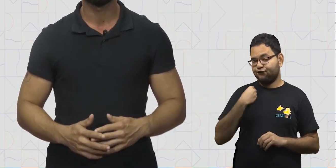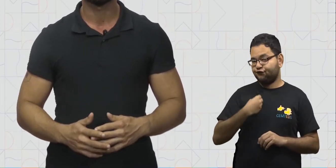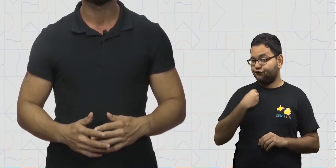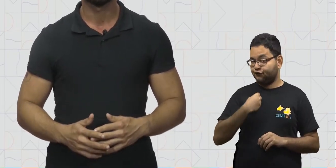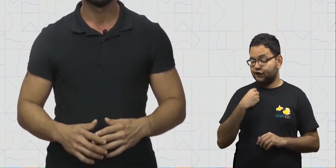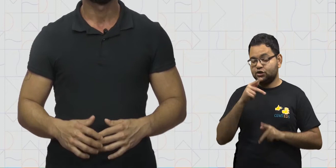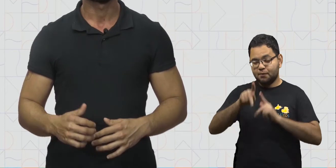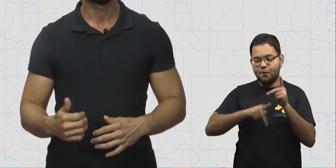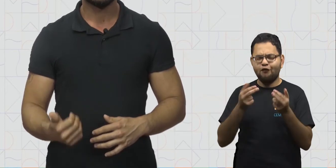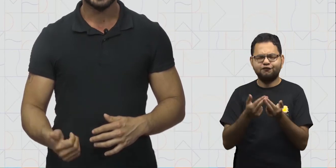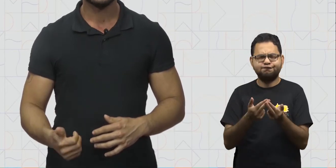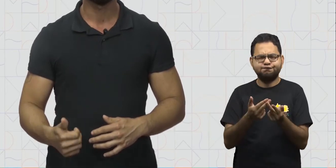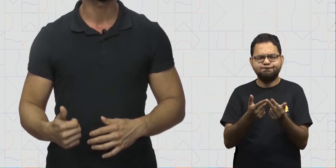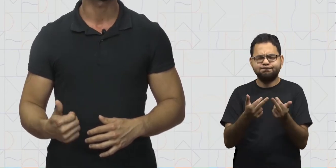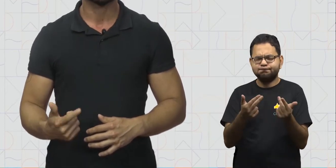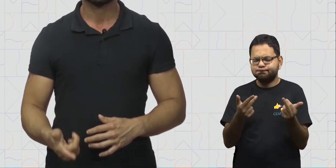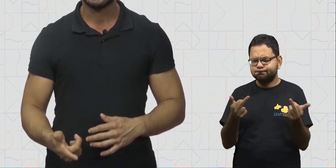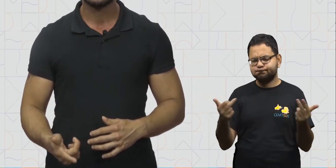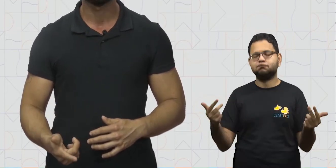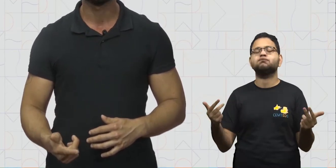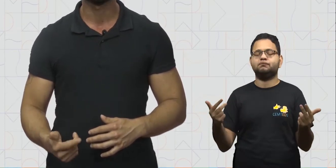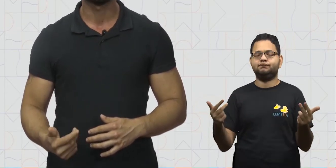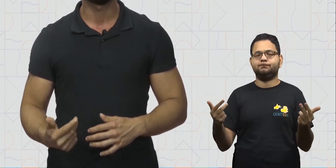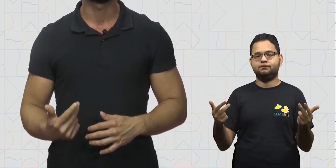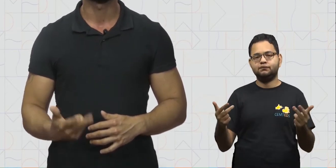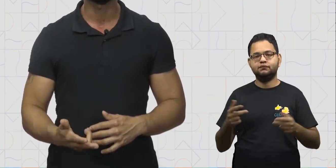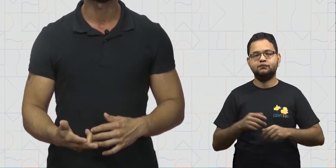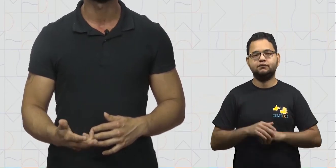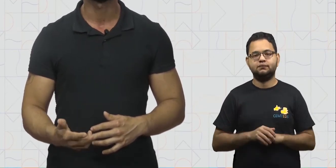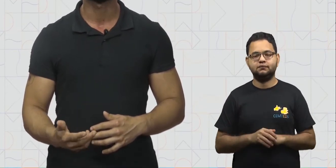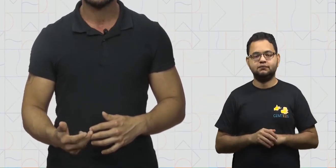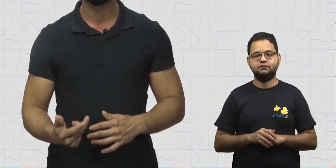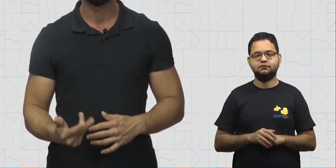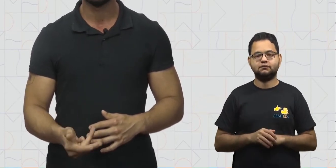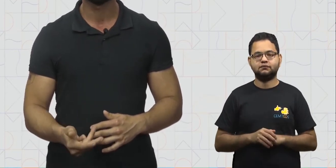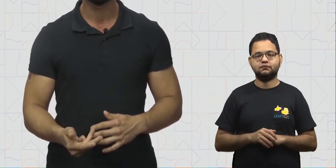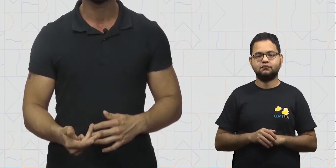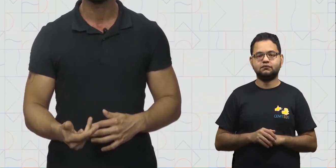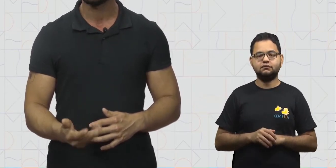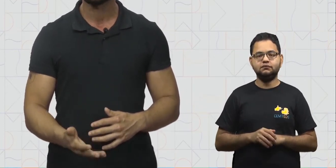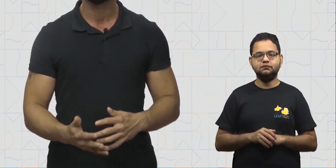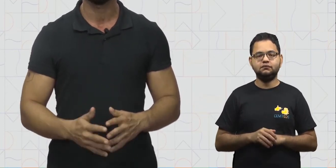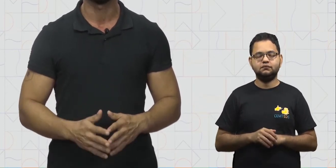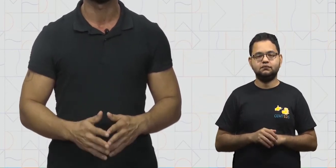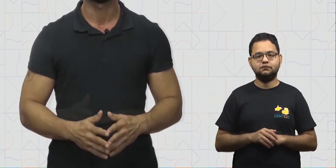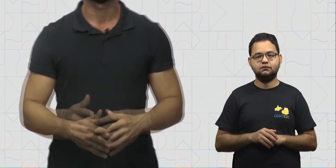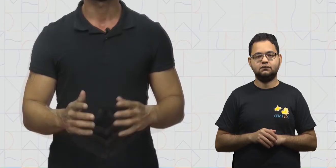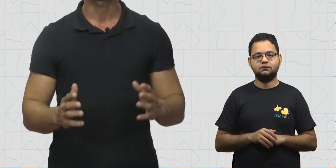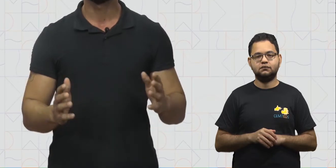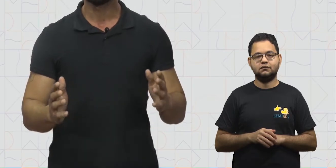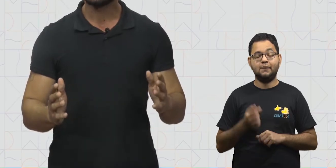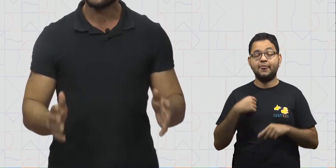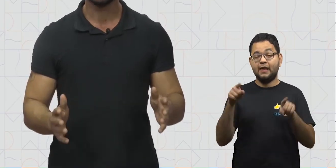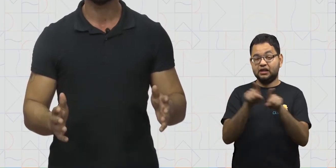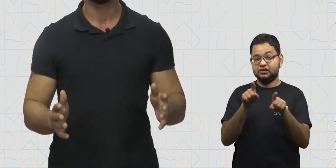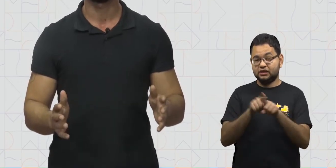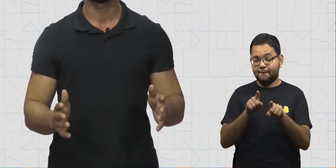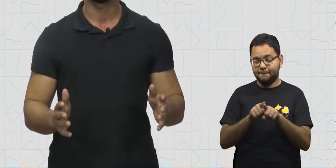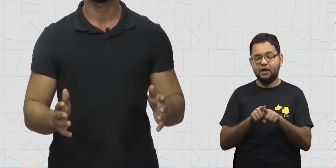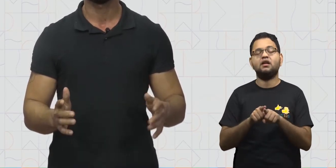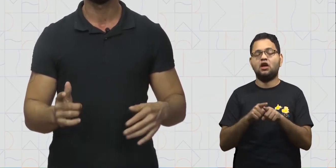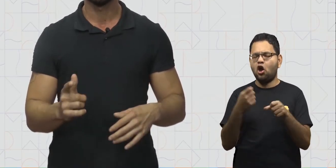diferentes povos: os sumérios, acádios, elamitas, amoritas e assírios. As